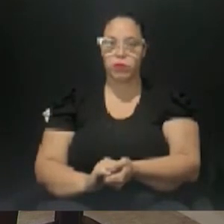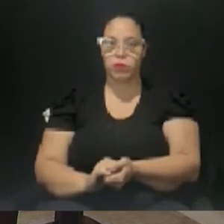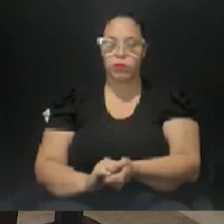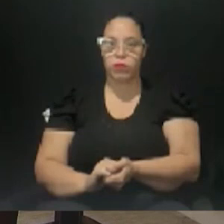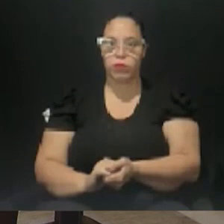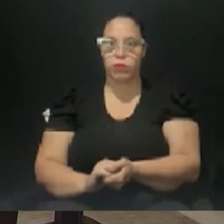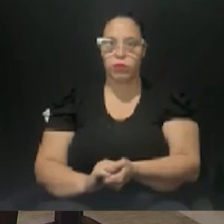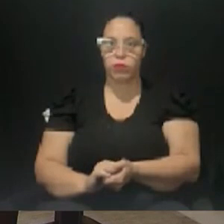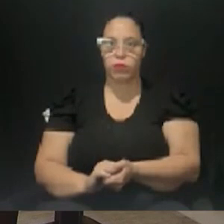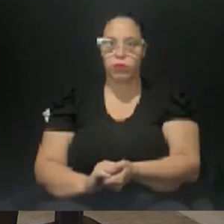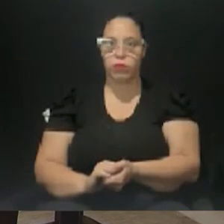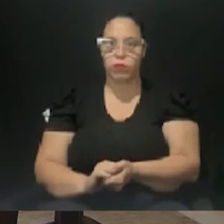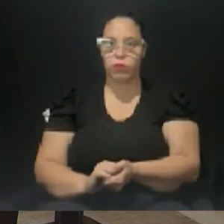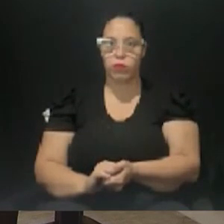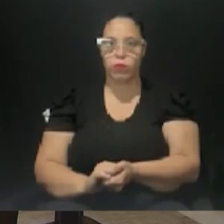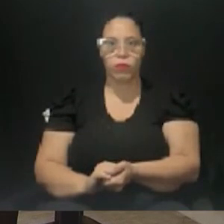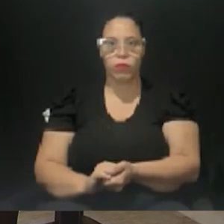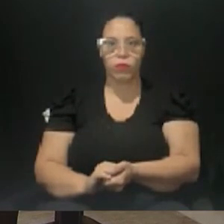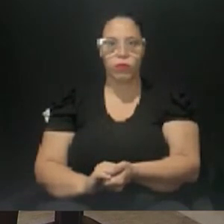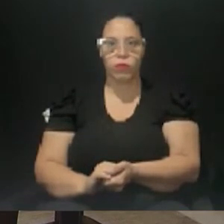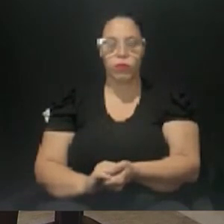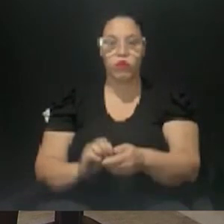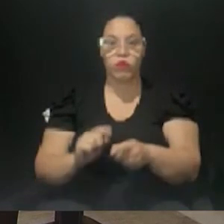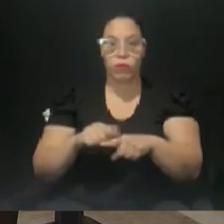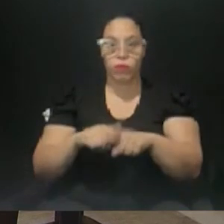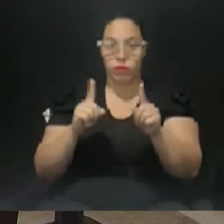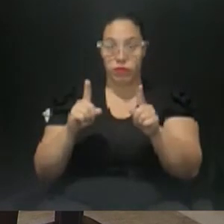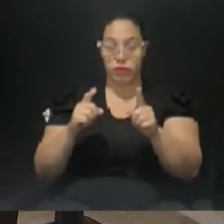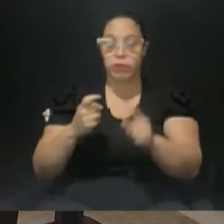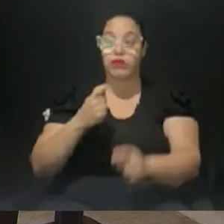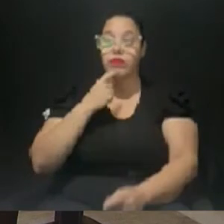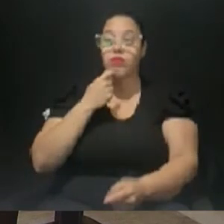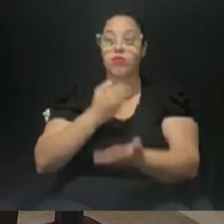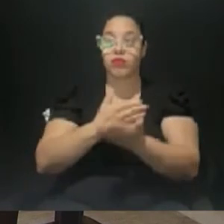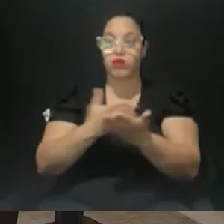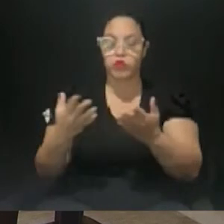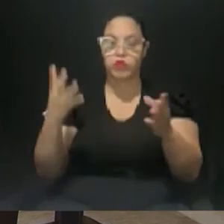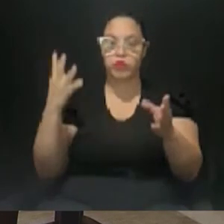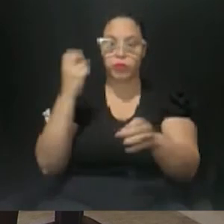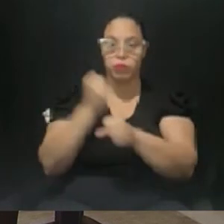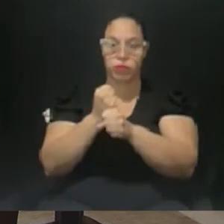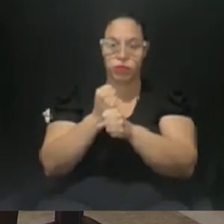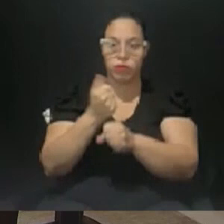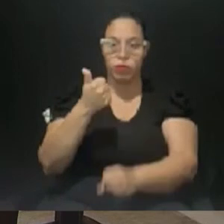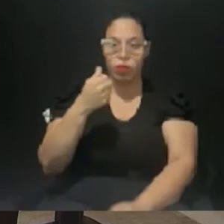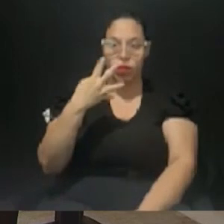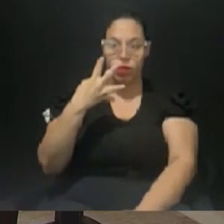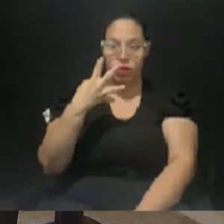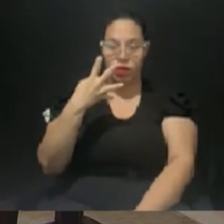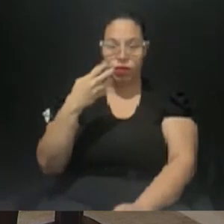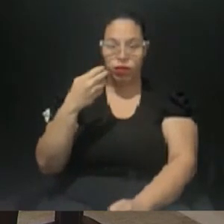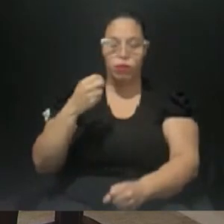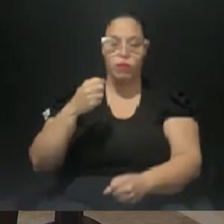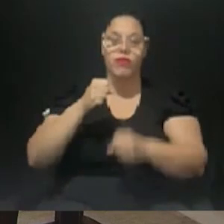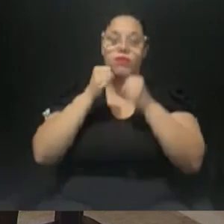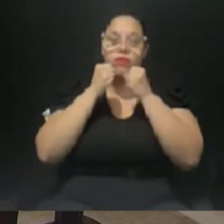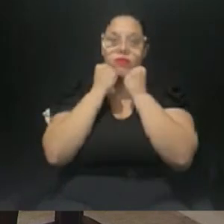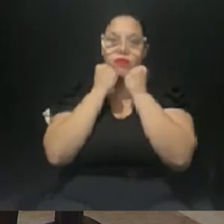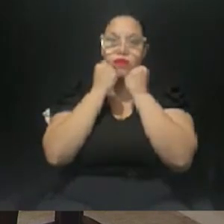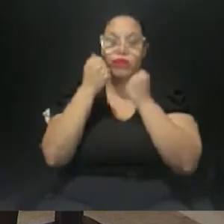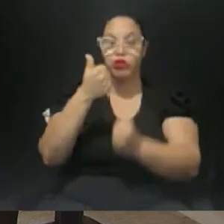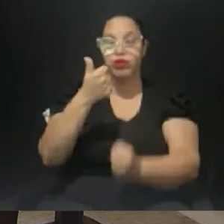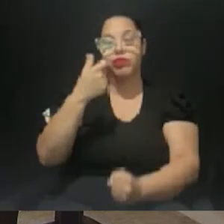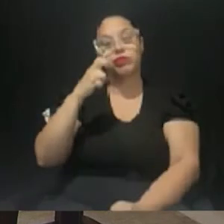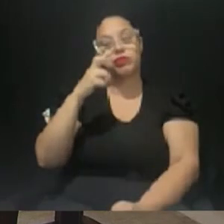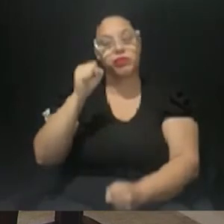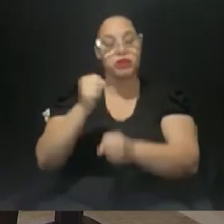ninguém. Mas Campinas completou, neste ano, no último 14 de julho, 250 anos e se